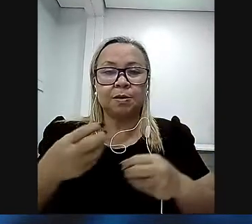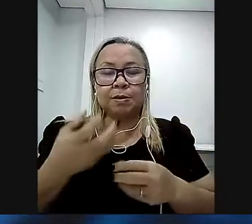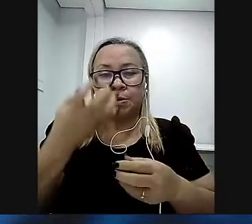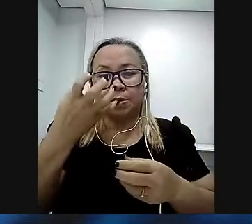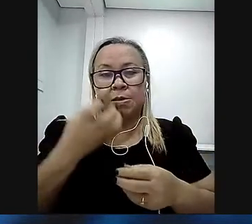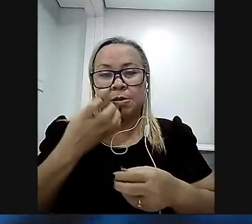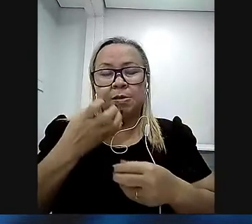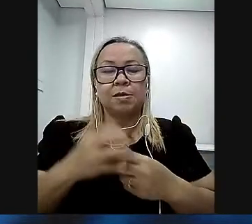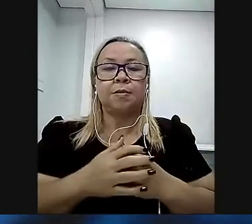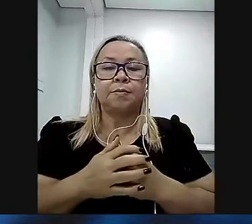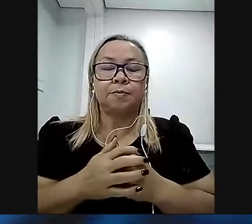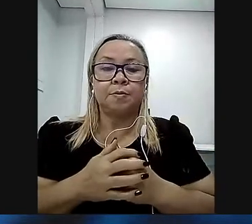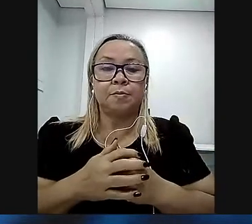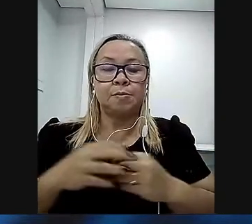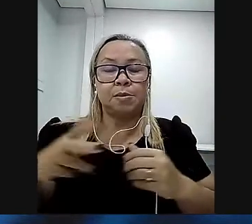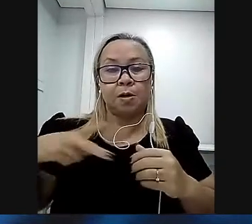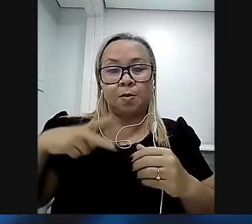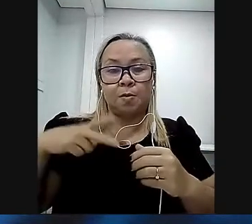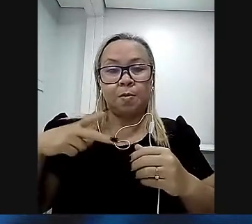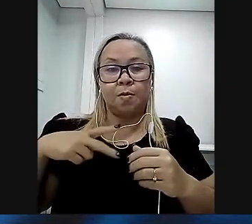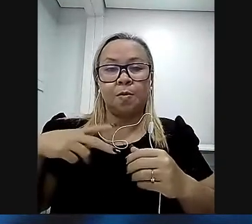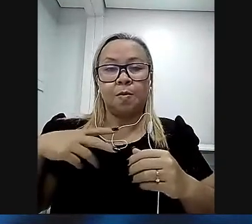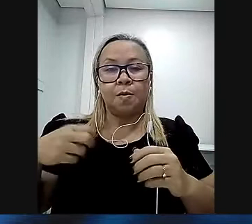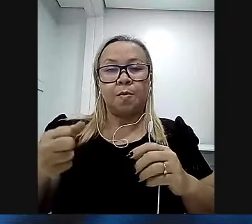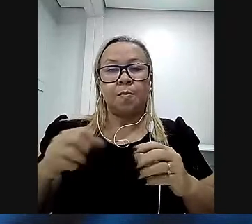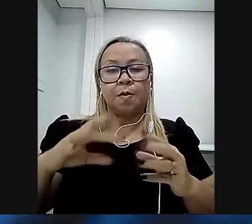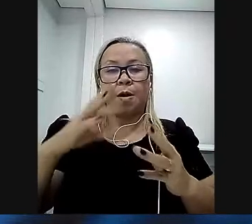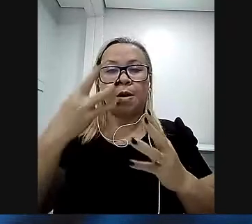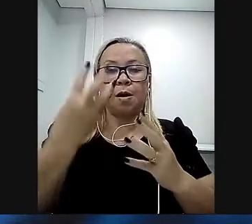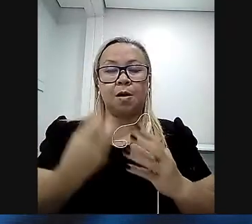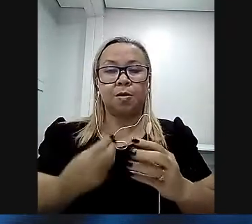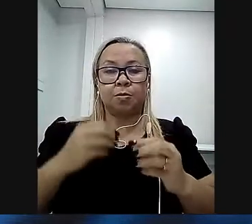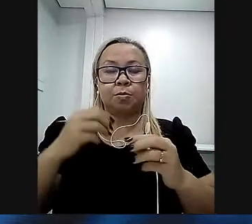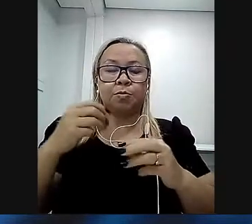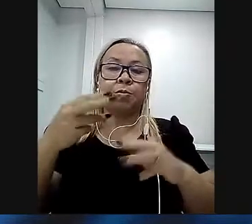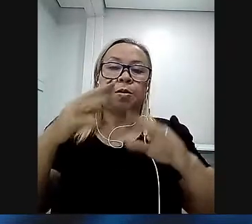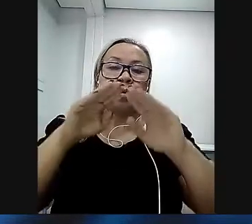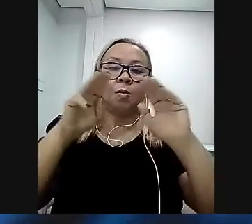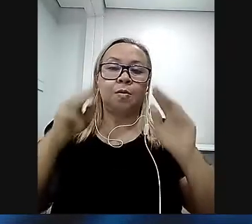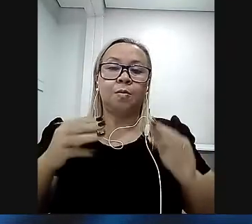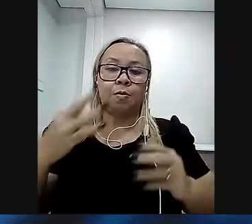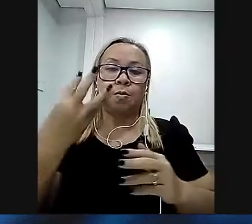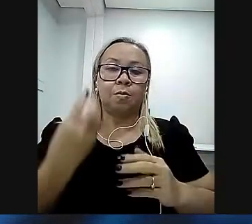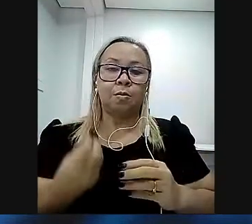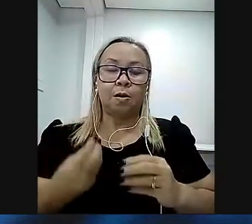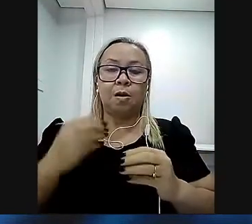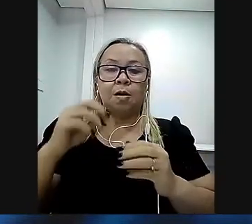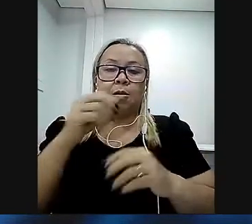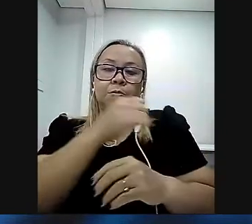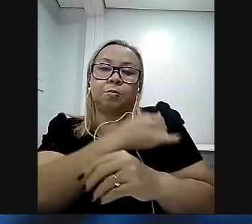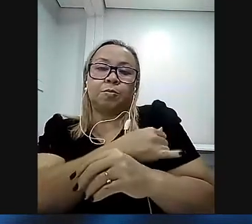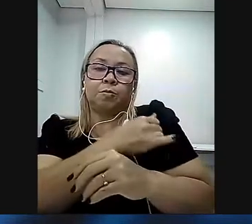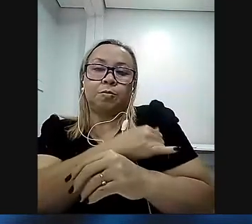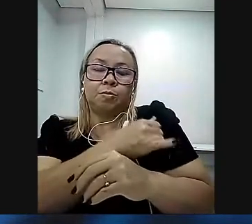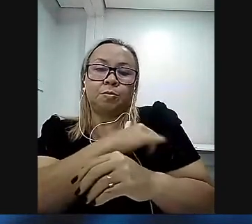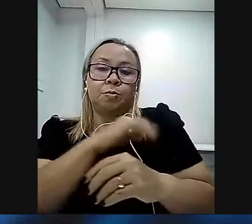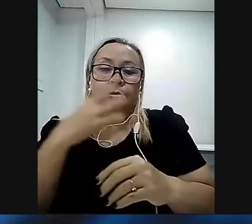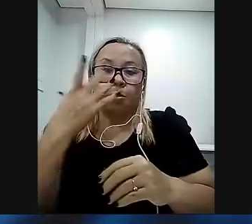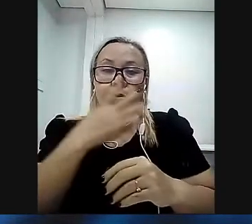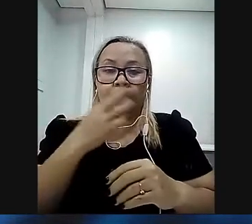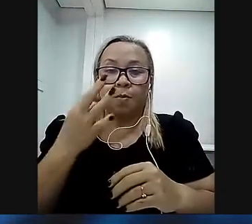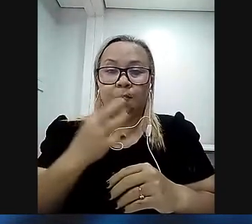coleções privadas e acervos institucionais, como o Museu de Arte do Rio, MAR, Museu Nacional de Belas Artes, do Rio de